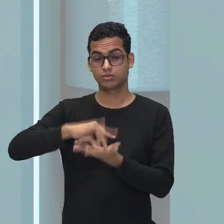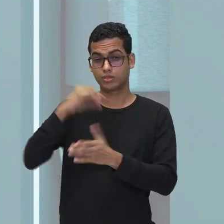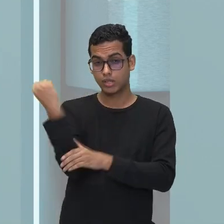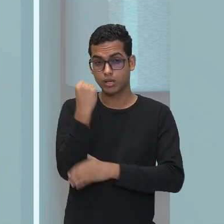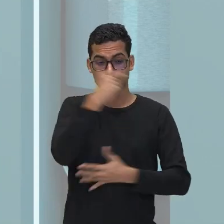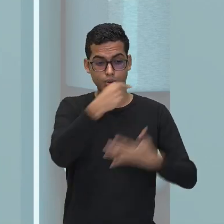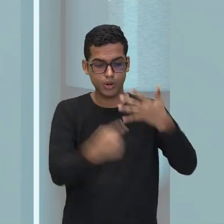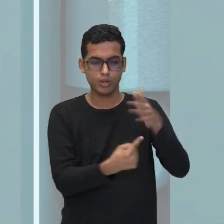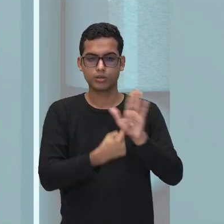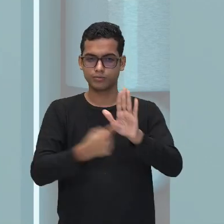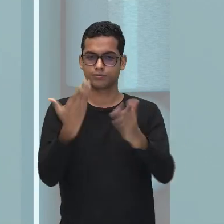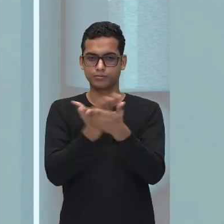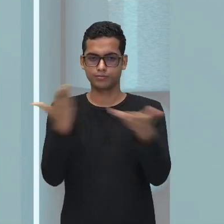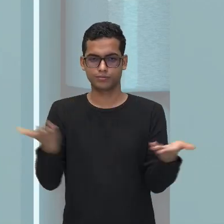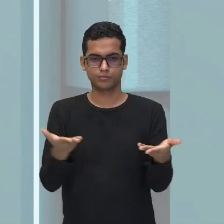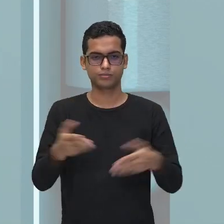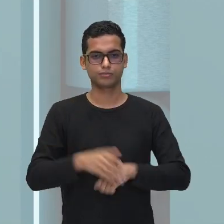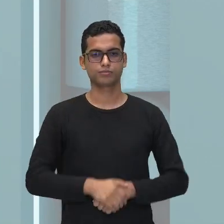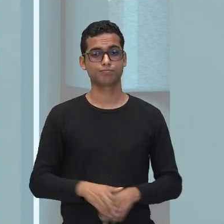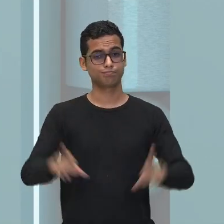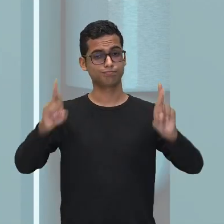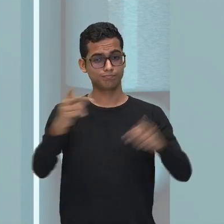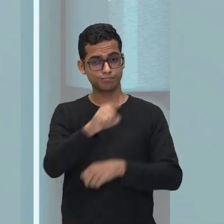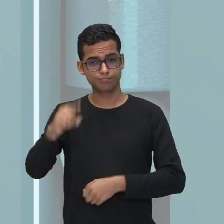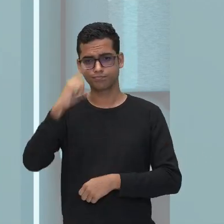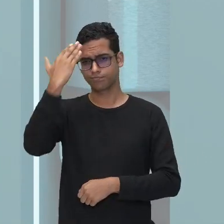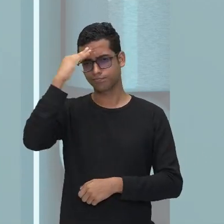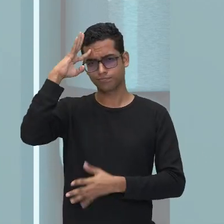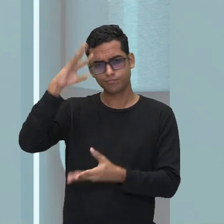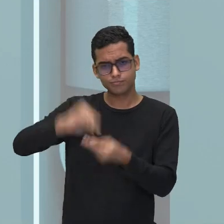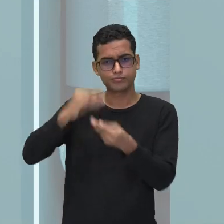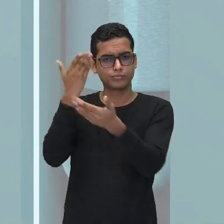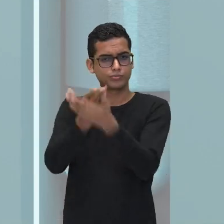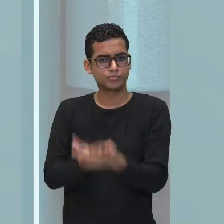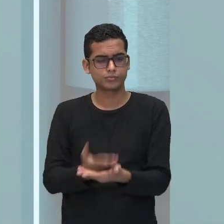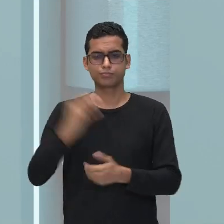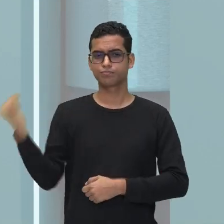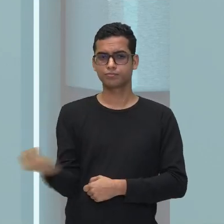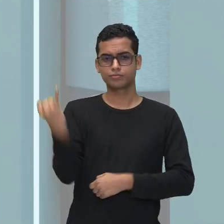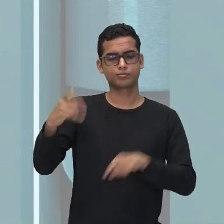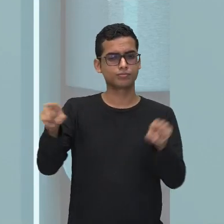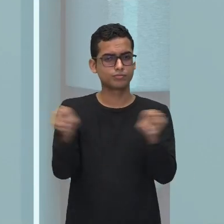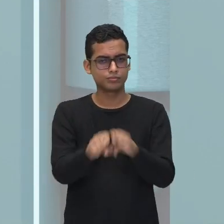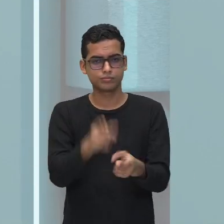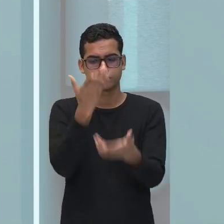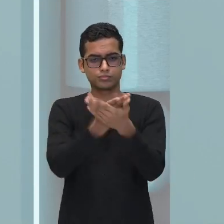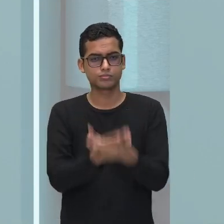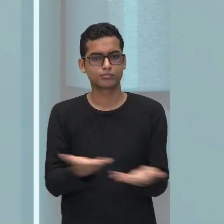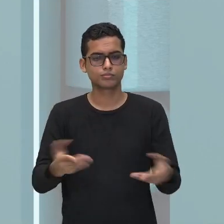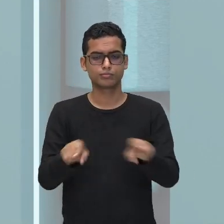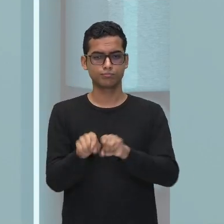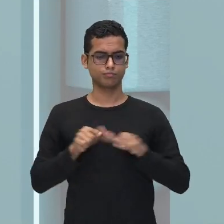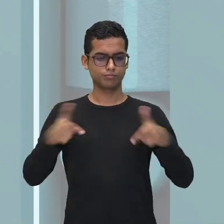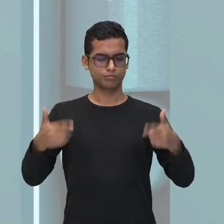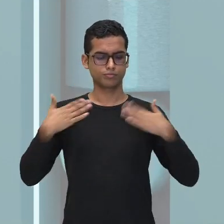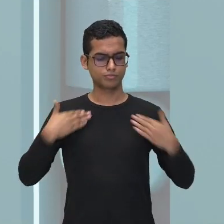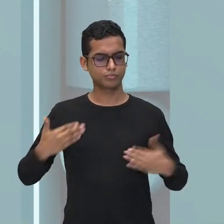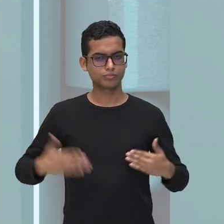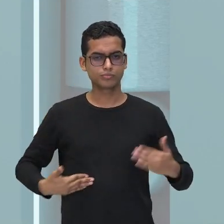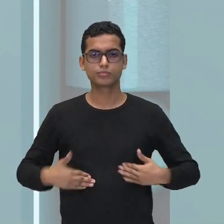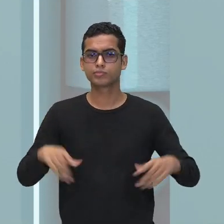citar aqui na nossa aula. Então, espero que vocês tenham entendido a importância da atividade física e também o que